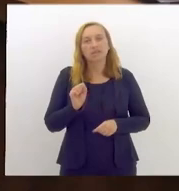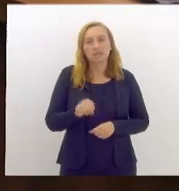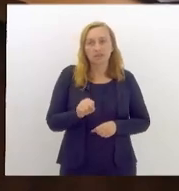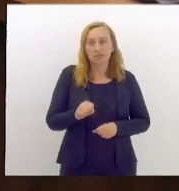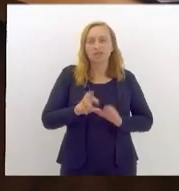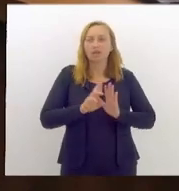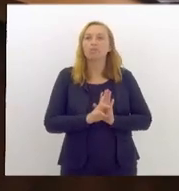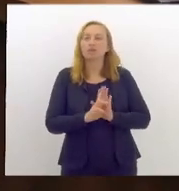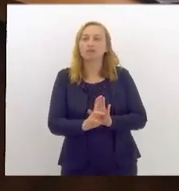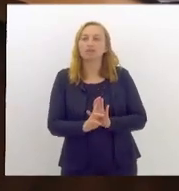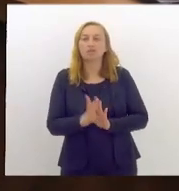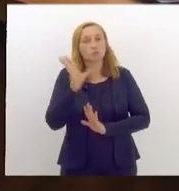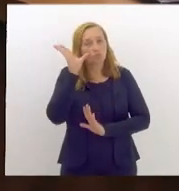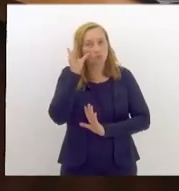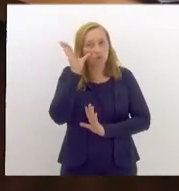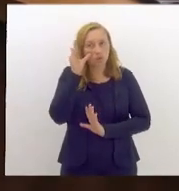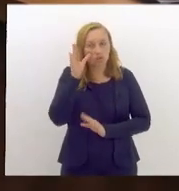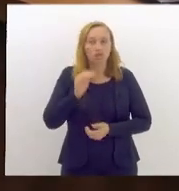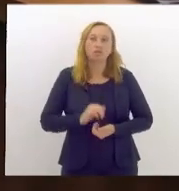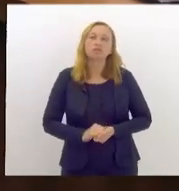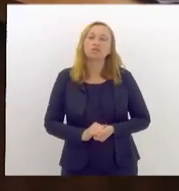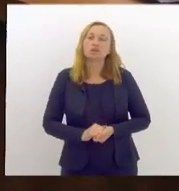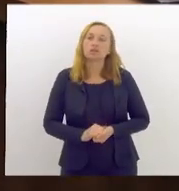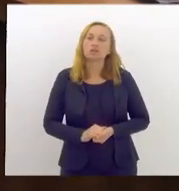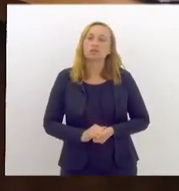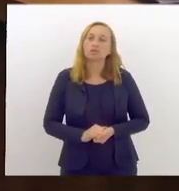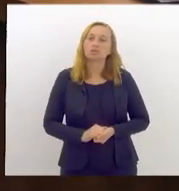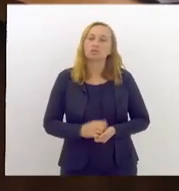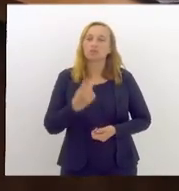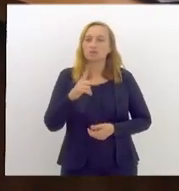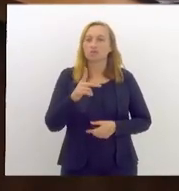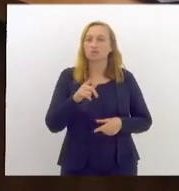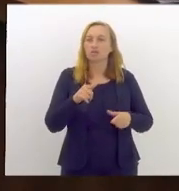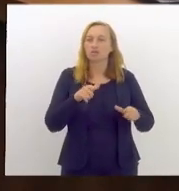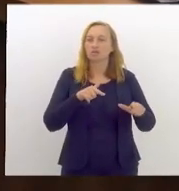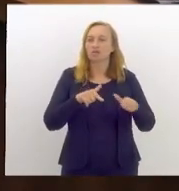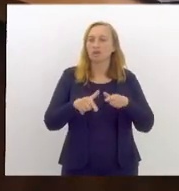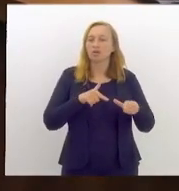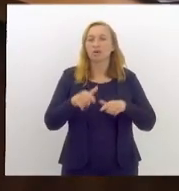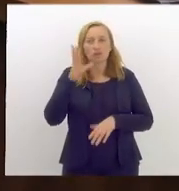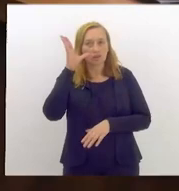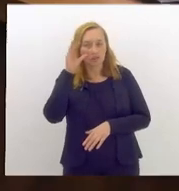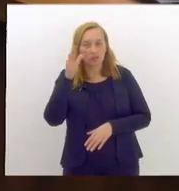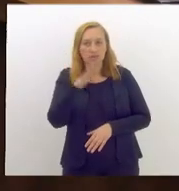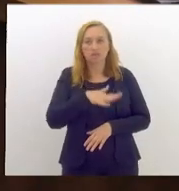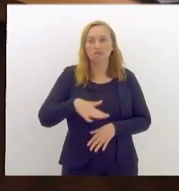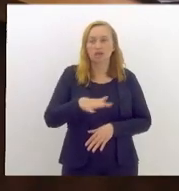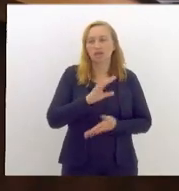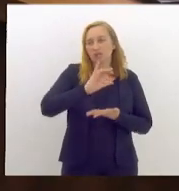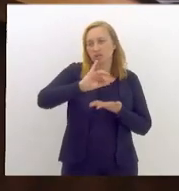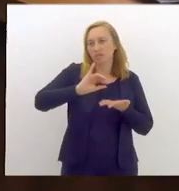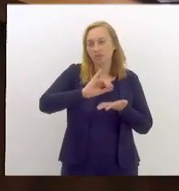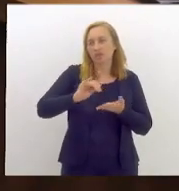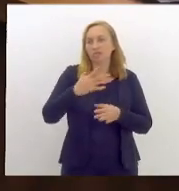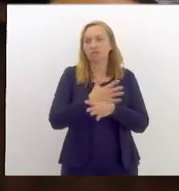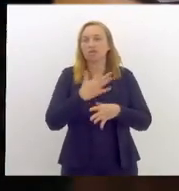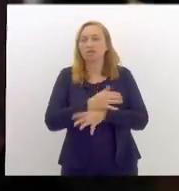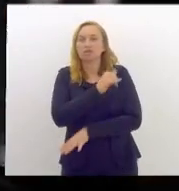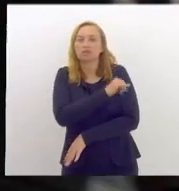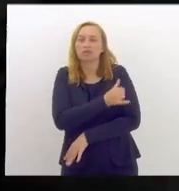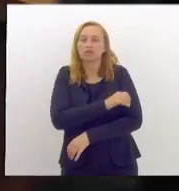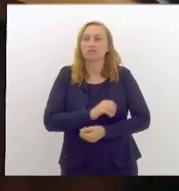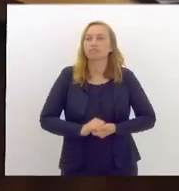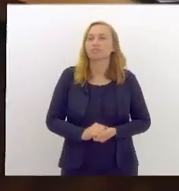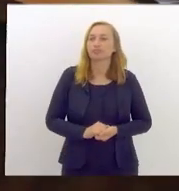representando esse interesse ou seja representando é com seu mandatos interesses desse setor do Capital na Cidade do Rio de Janeiro